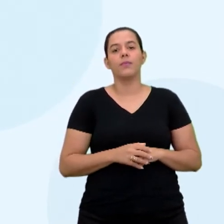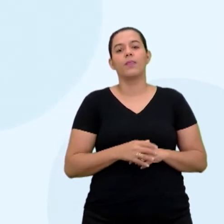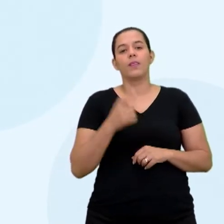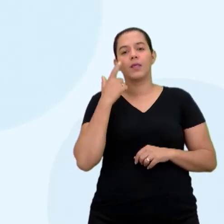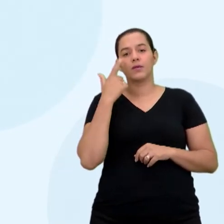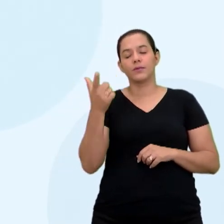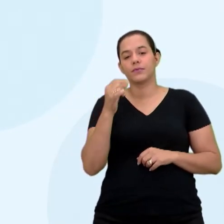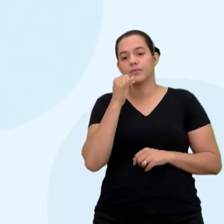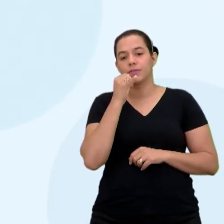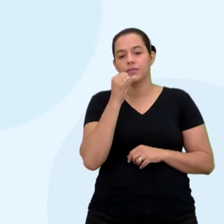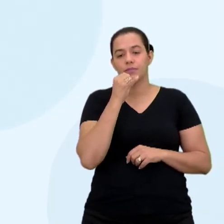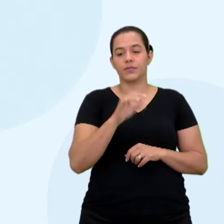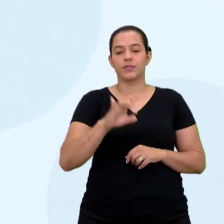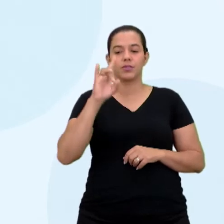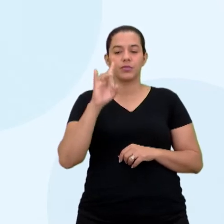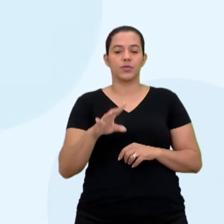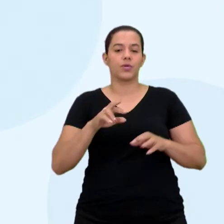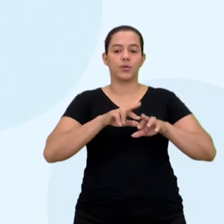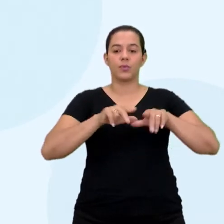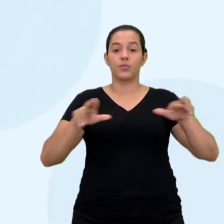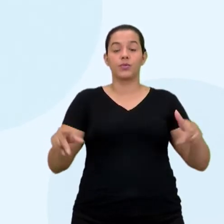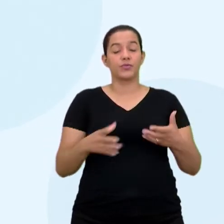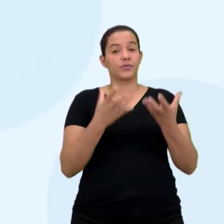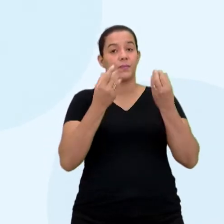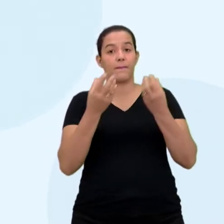como exemplo, mas muito